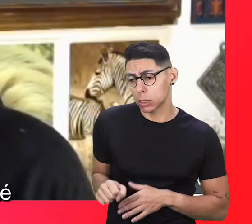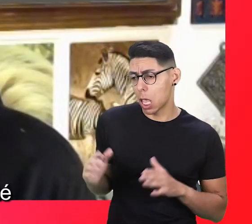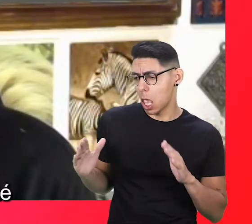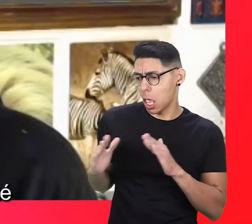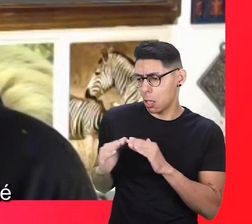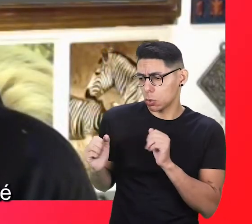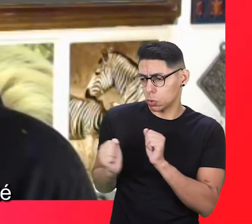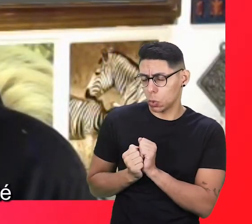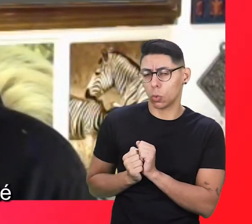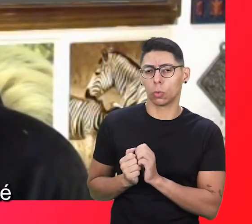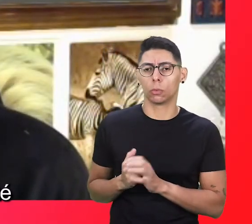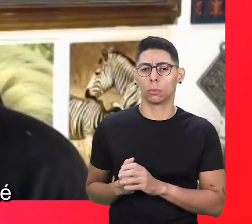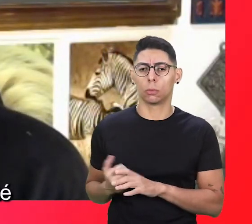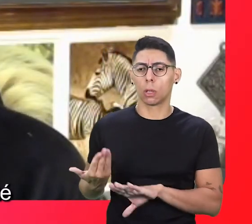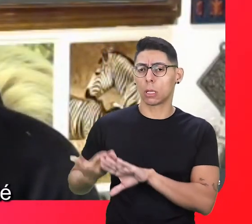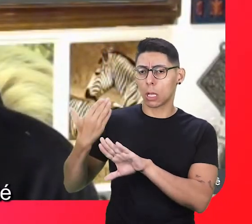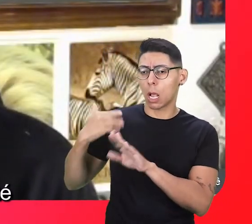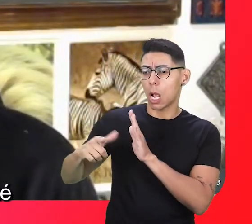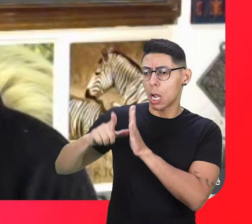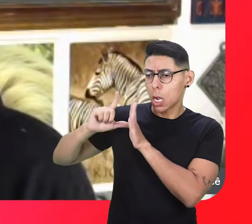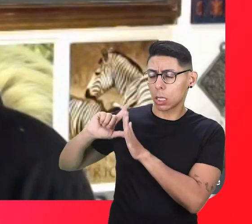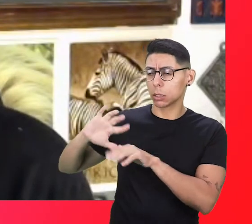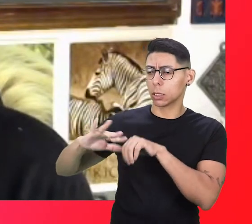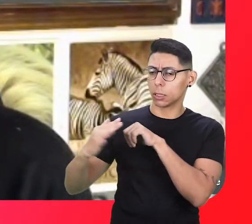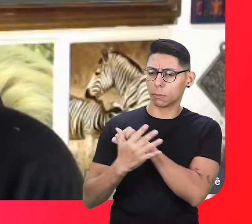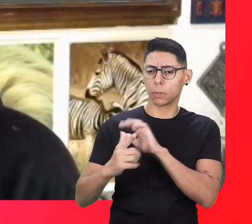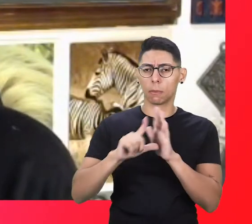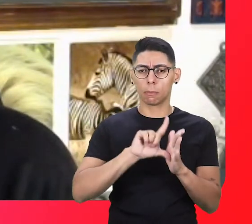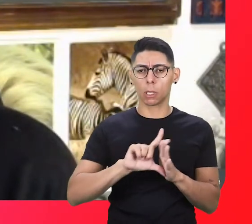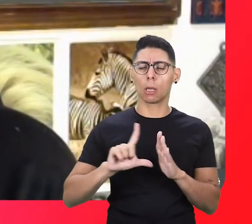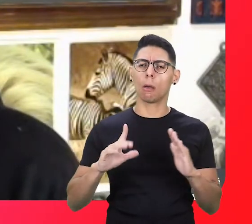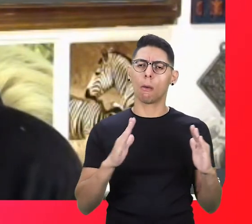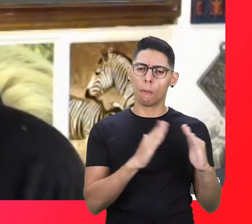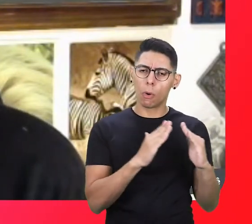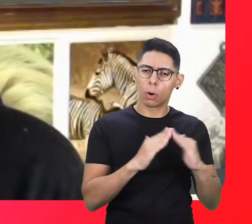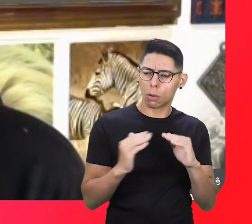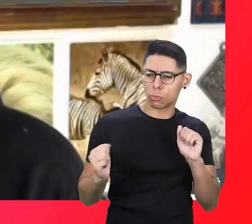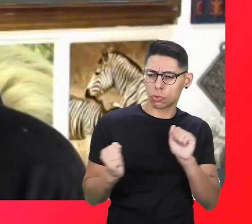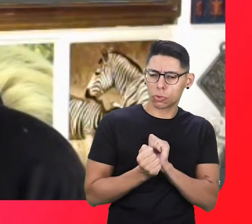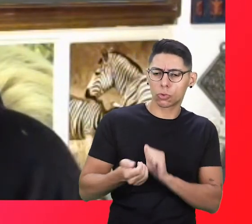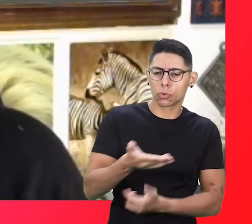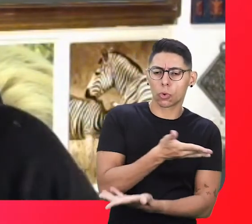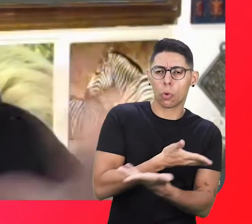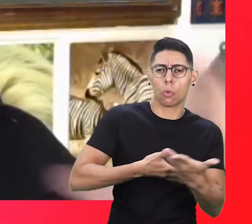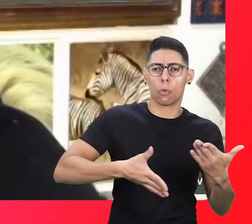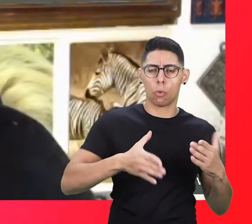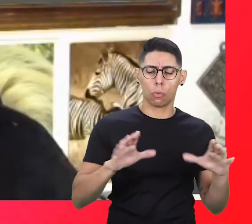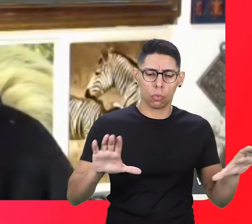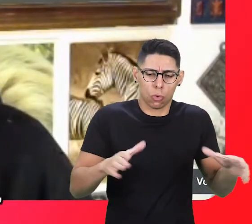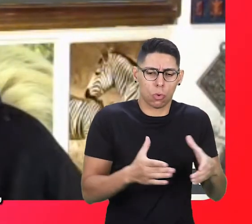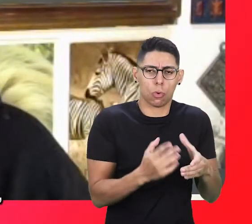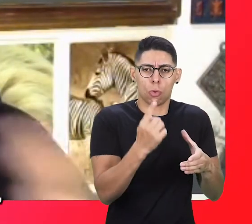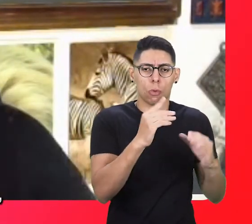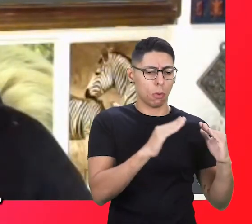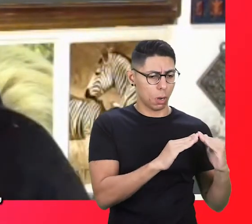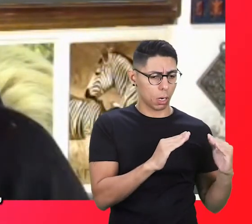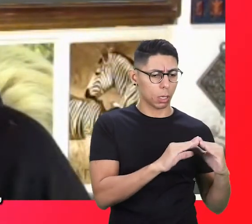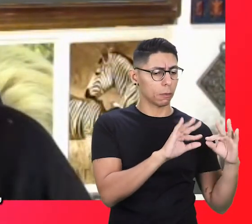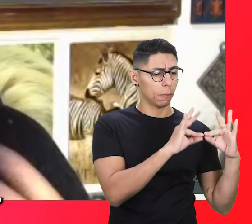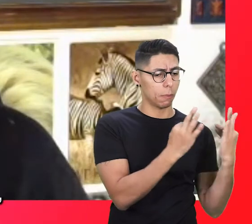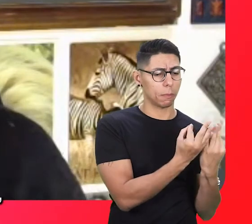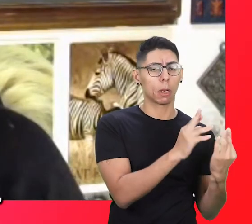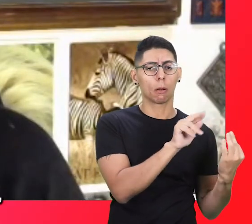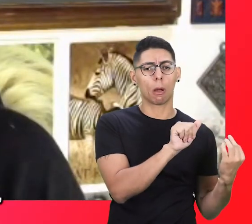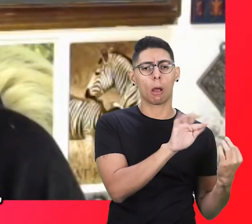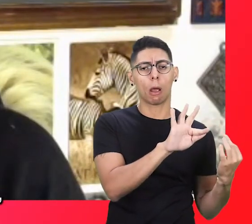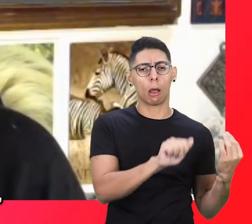Ficamos. Na época mais pesada da pandemia, até moramos juntos também, ficamos todos juntos numa casa só, a família do Rafa, a